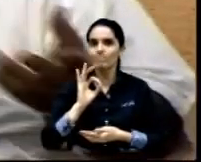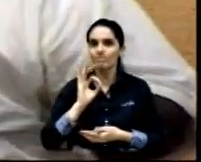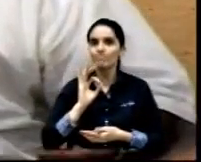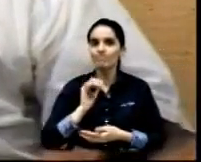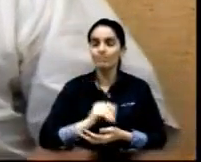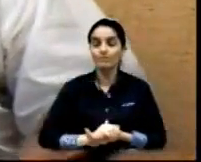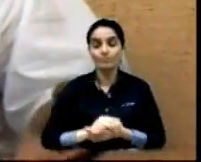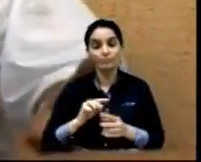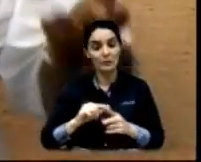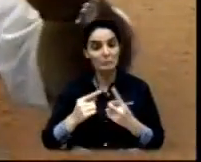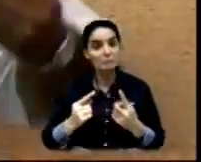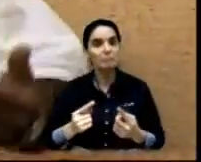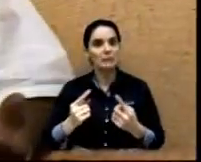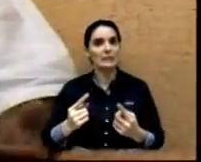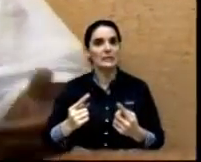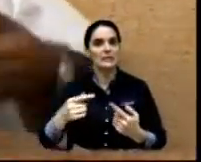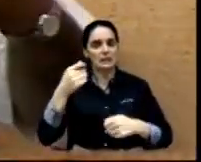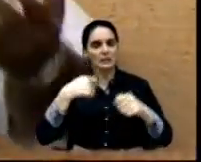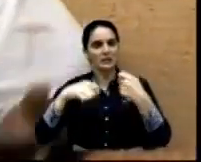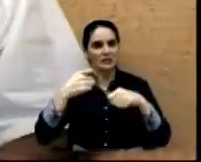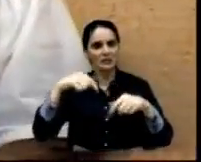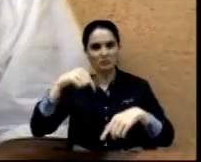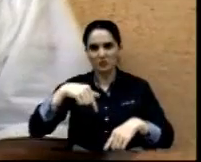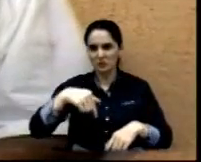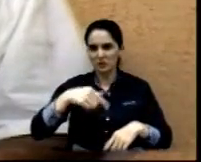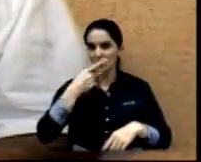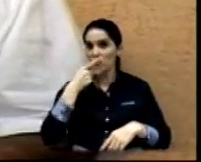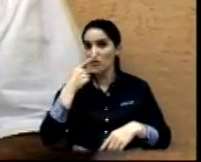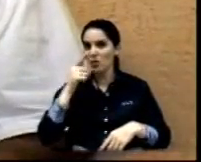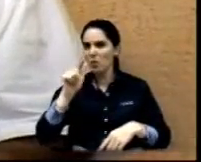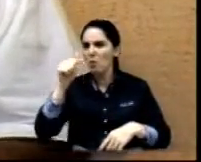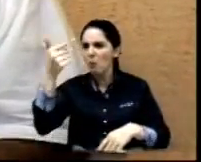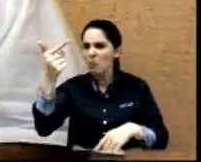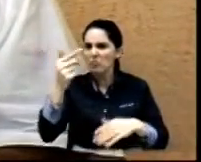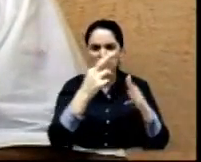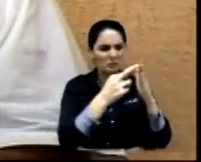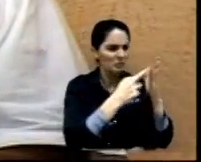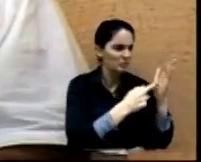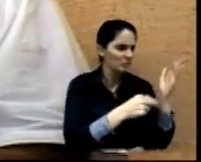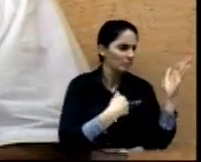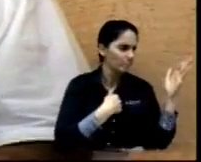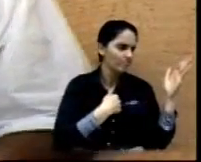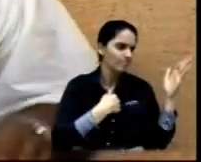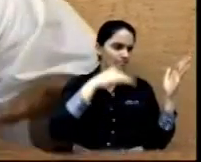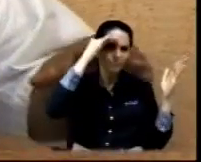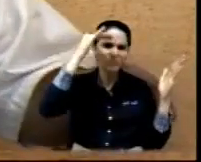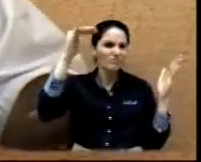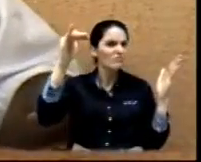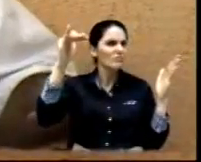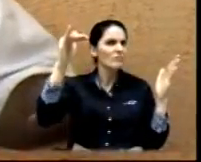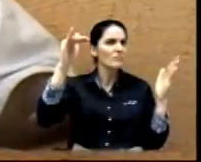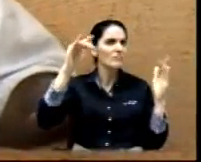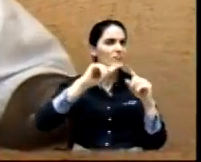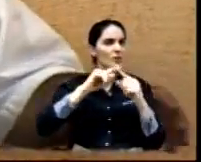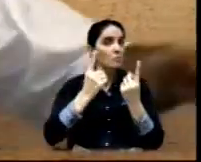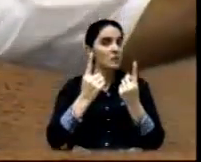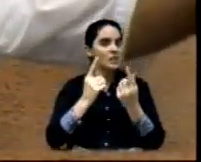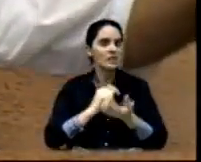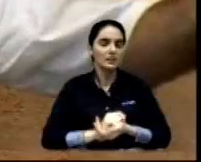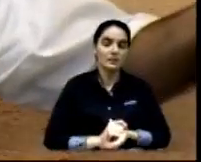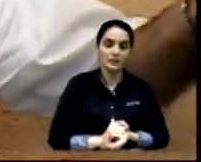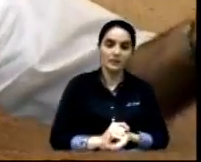No entanto, o secretário esteve aqui e deu outros dados. Ok, respeito isso. Mas então eu vou partir